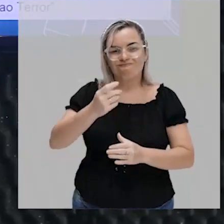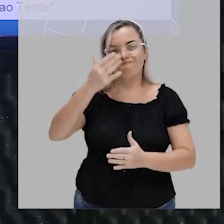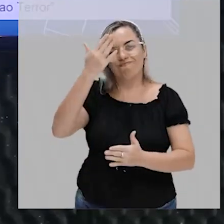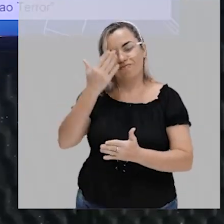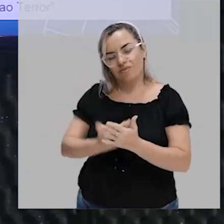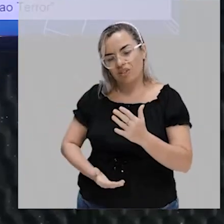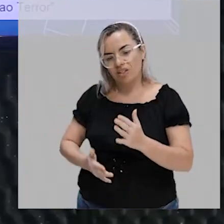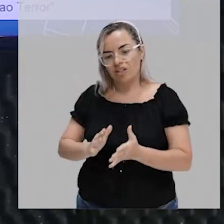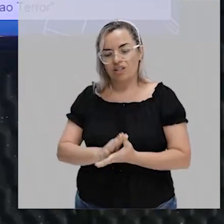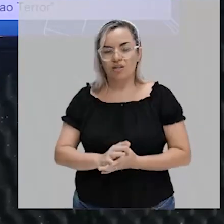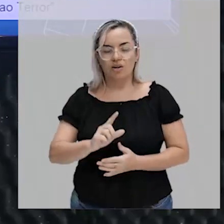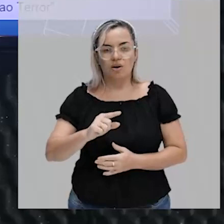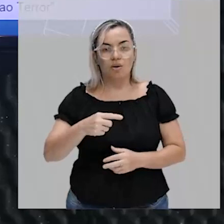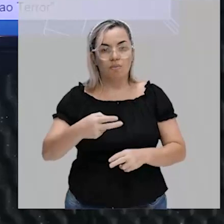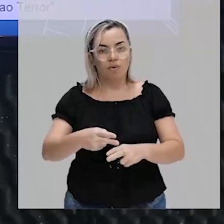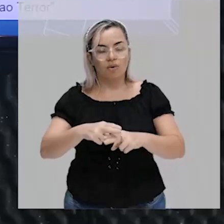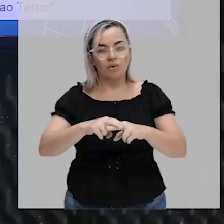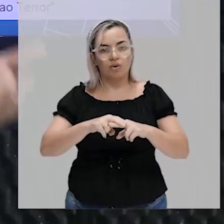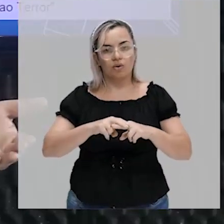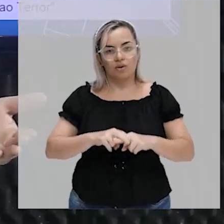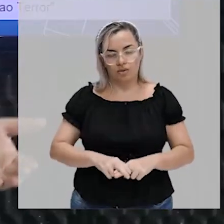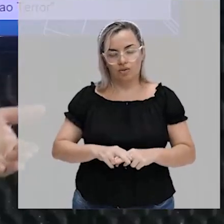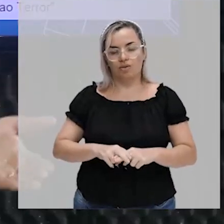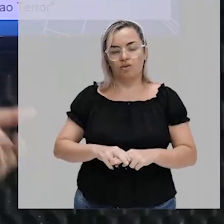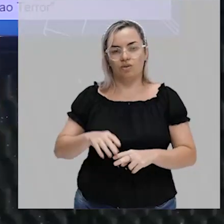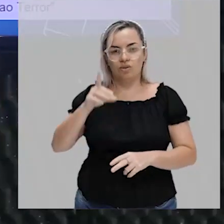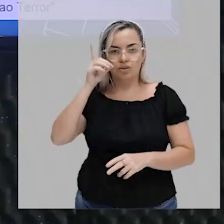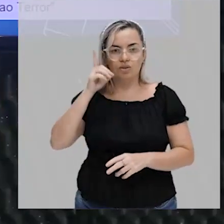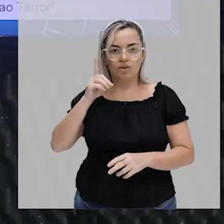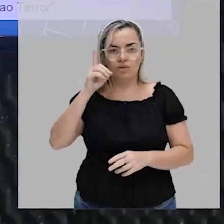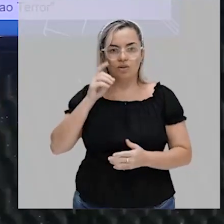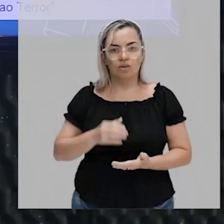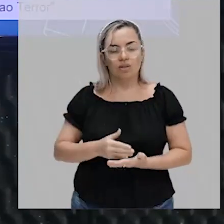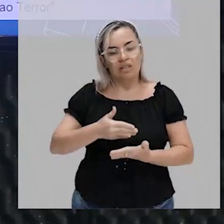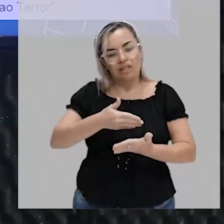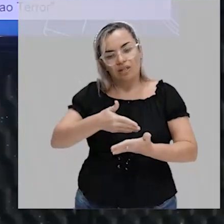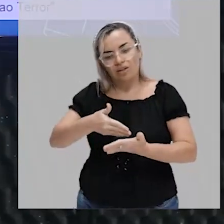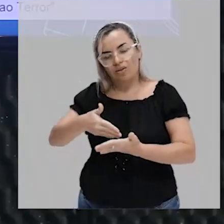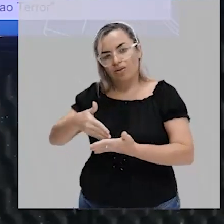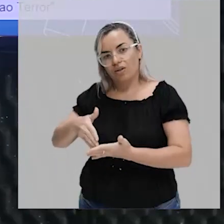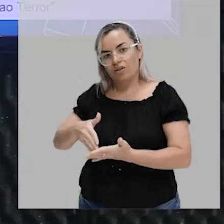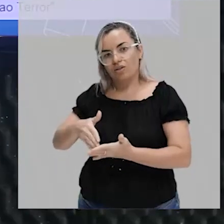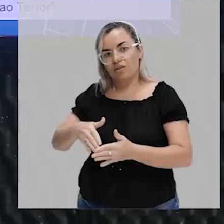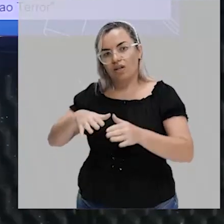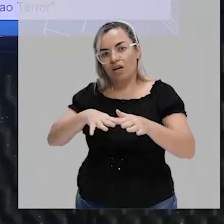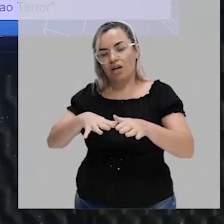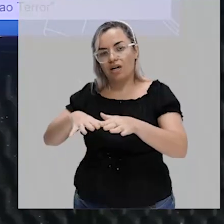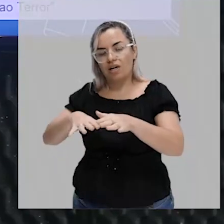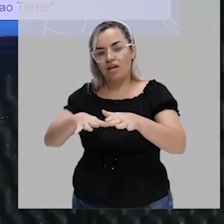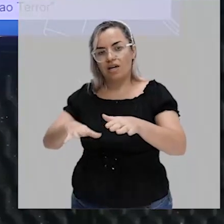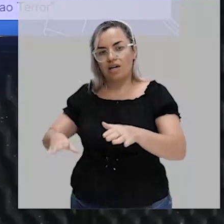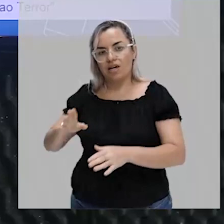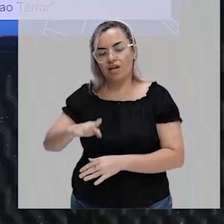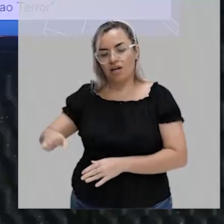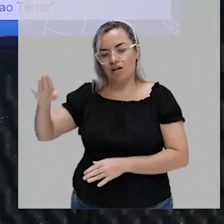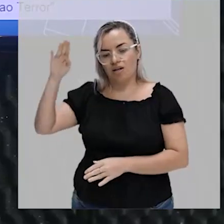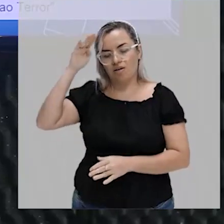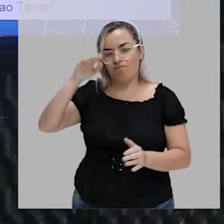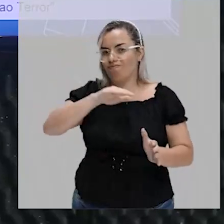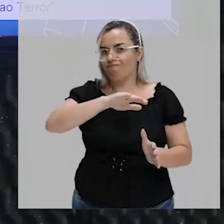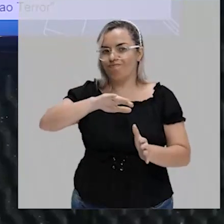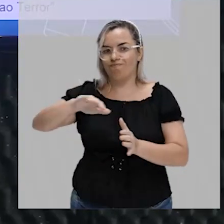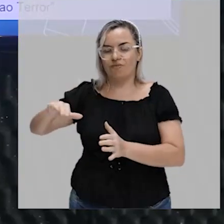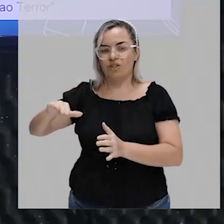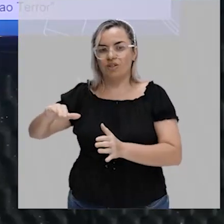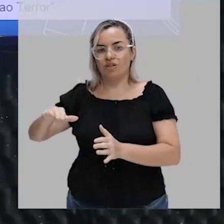depois, inclusive, quem assinou a retirada do exército norte-americano do Afeganistão foi o ex-presidente Donald Trump. O Biden ele só, né,